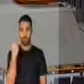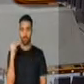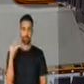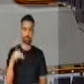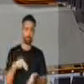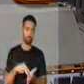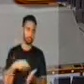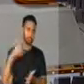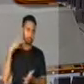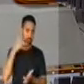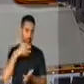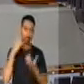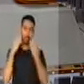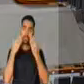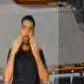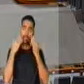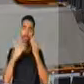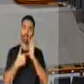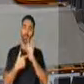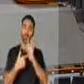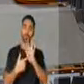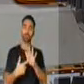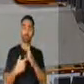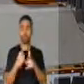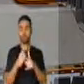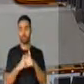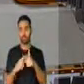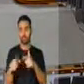para que a gente possa apresentar um pouco dos problemas que o Instituto